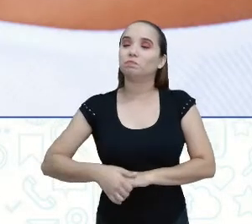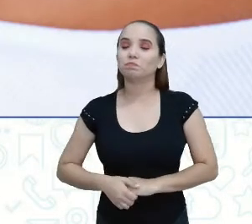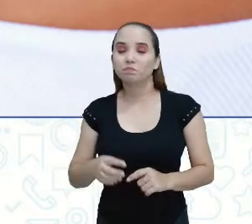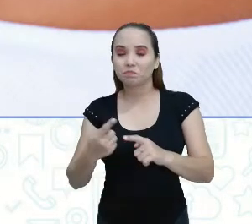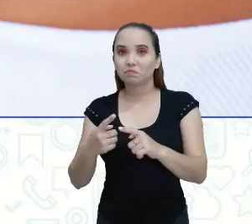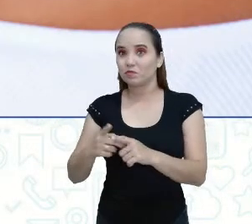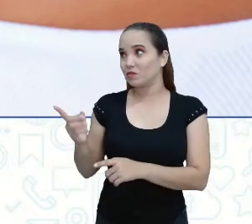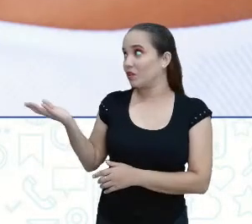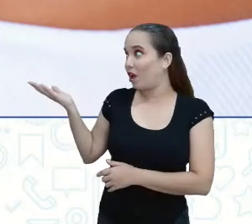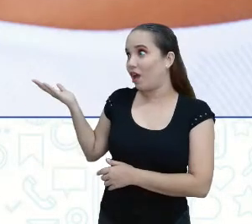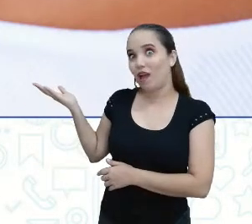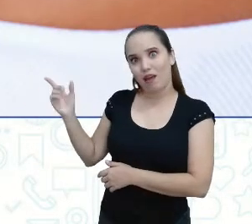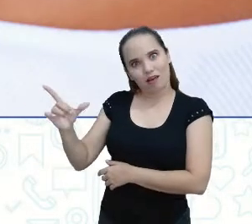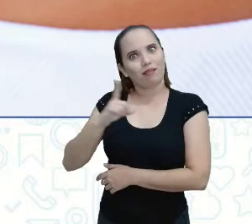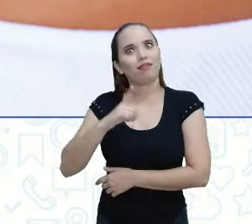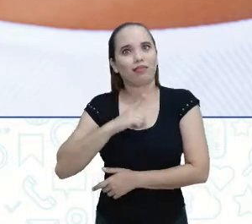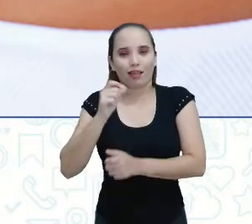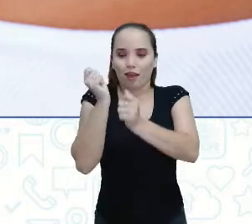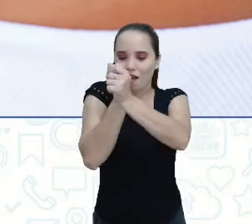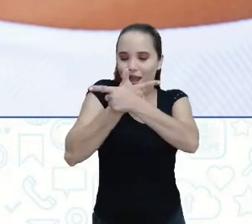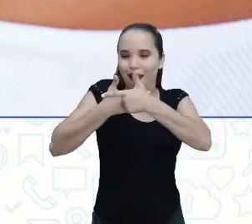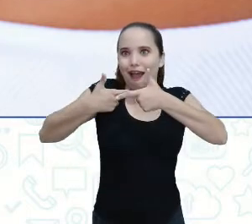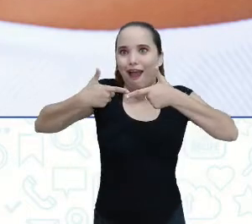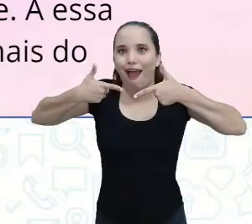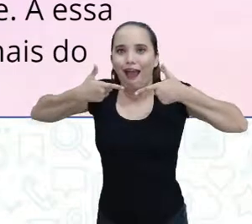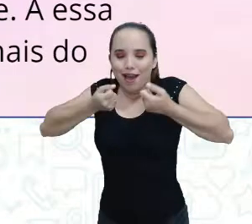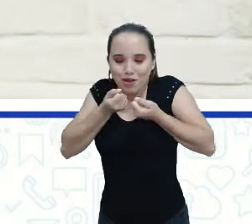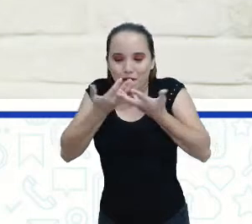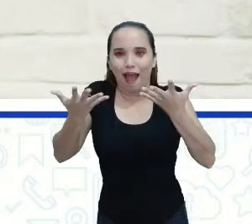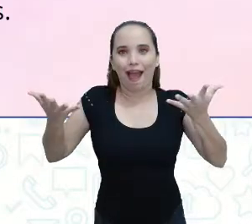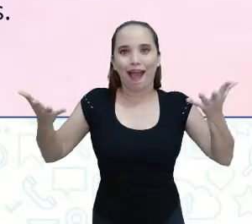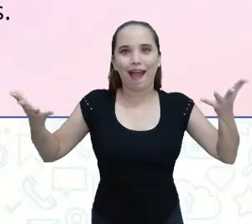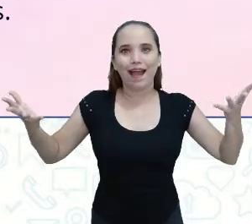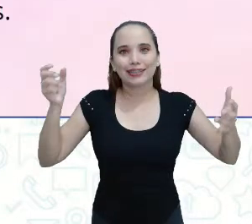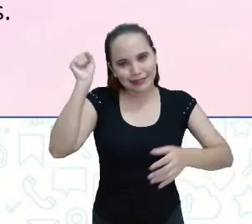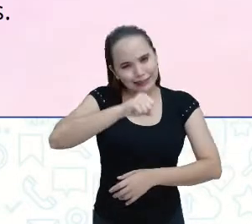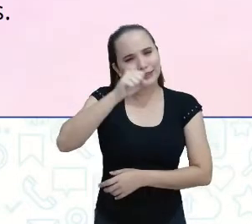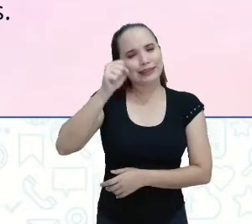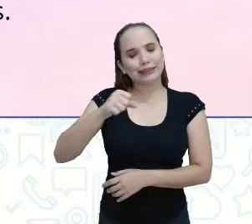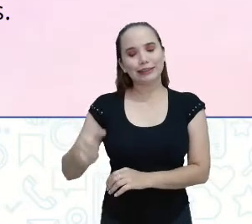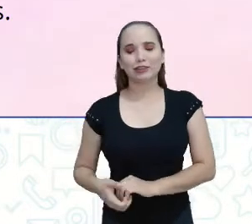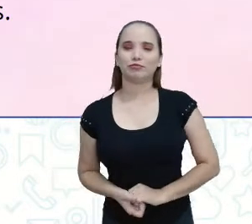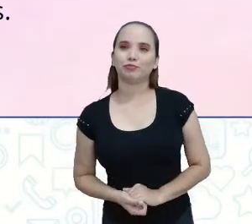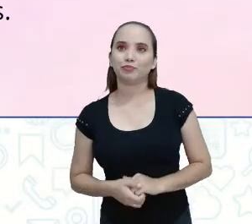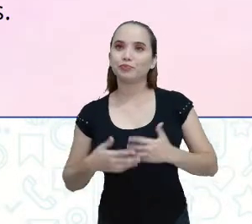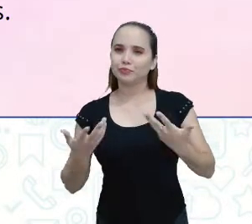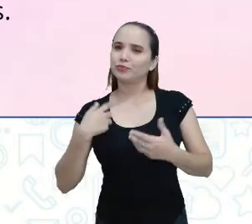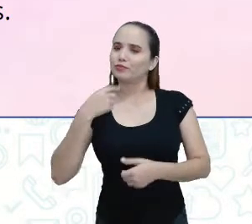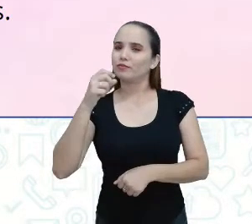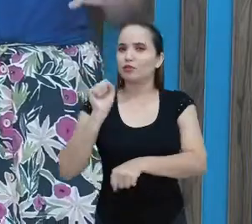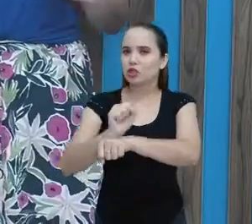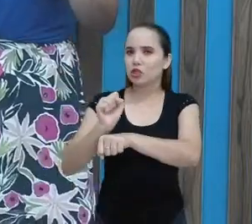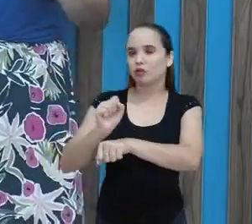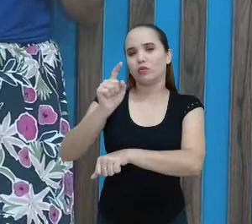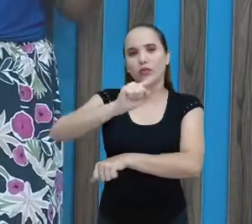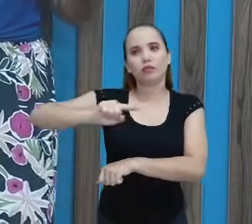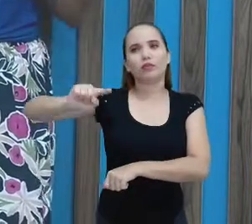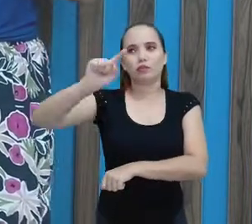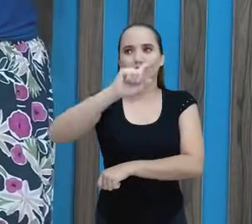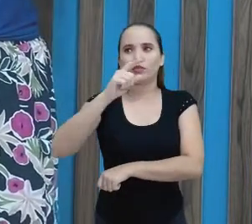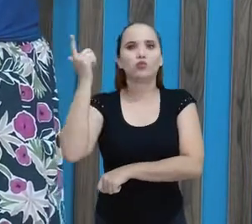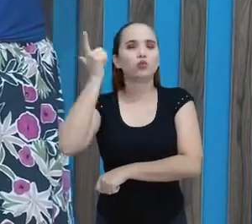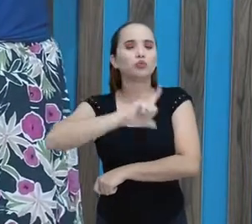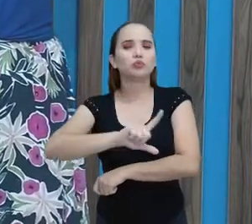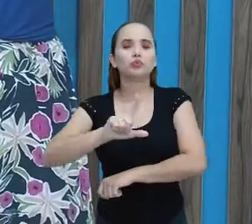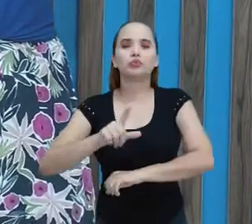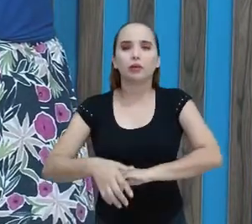de fato um sorriso que deve iluminar um ambiente, né? E eu espero que aqui vocês consigam